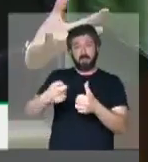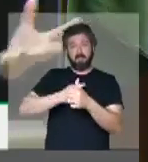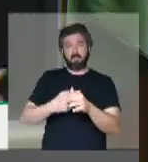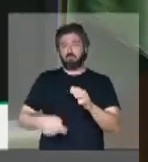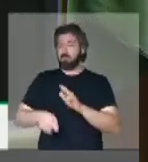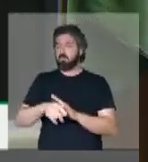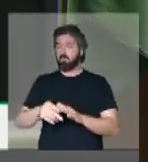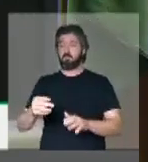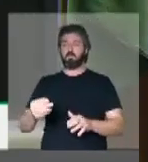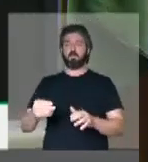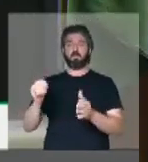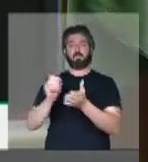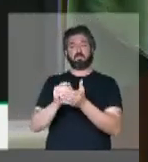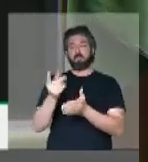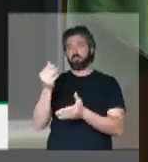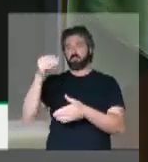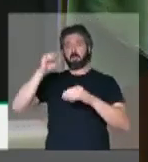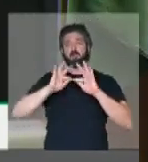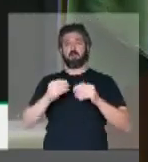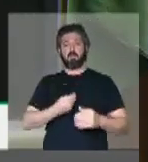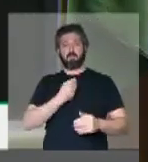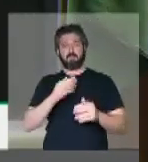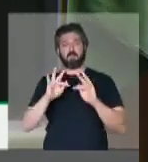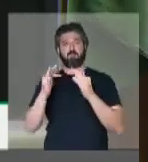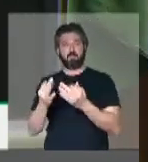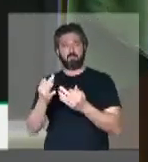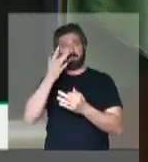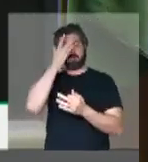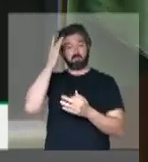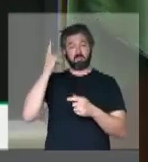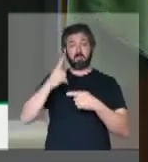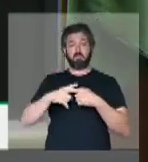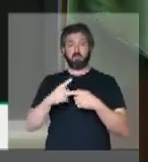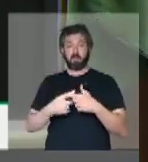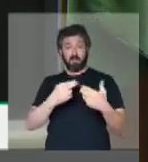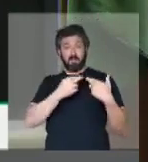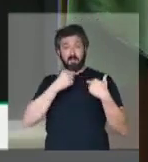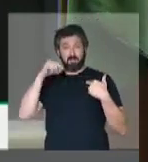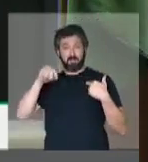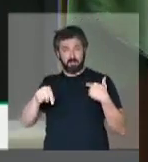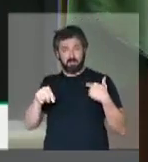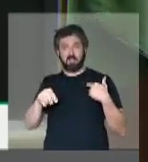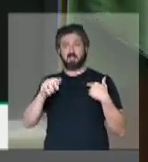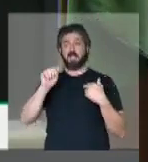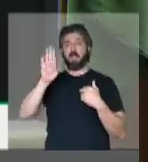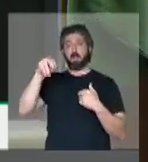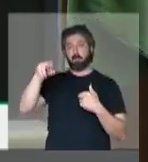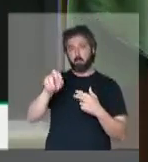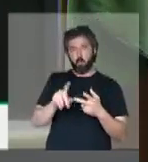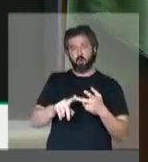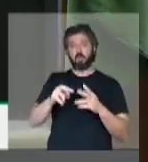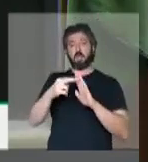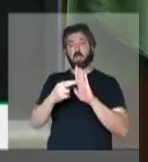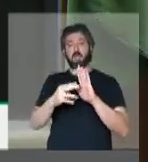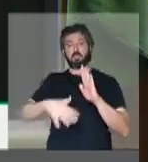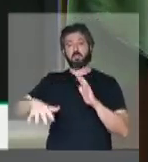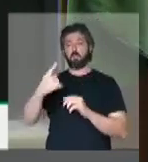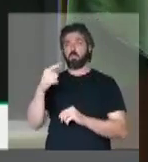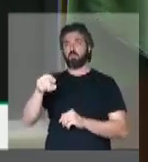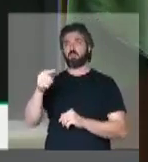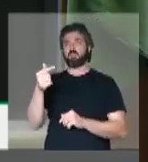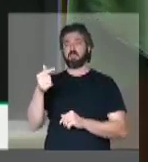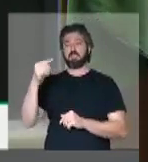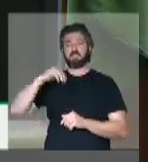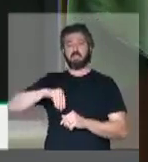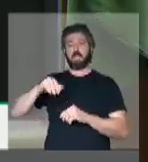déficit na vida dessas pessoas mais carentes, que são responsáveis no regime geral e nos abonos, numa média de 1,7 salários